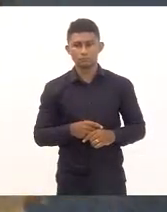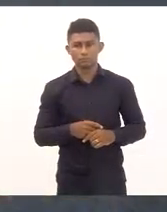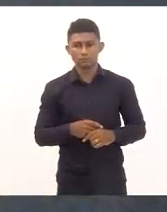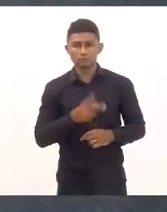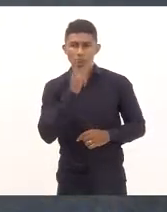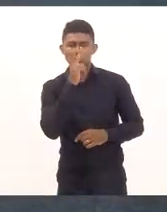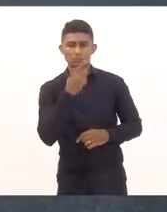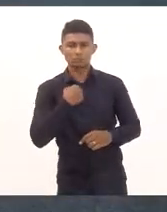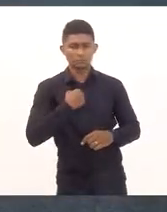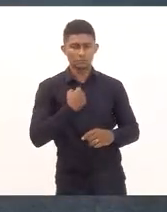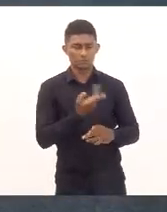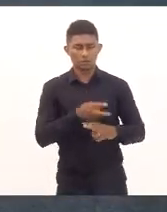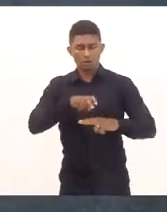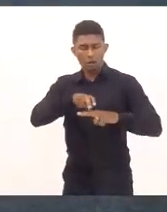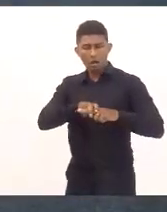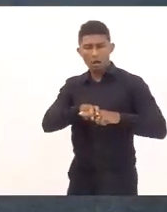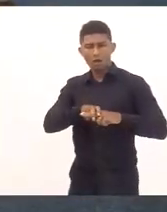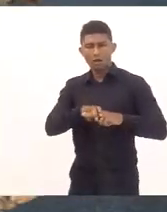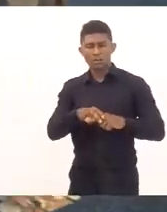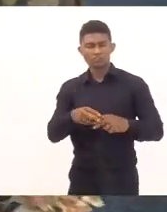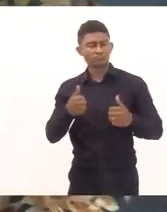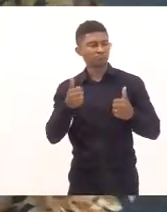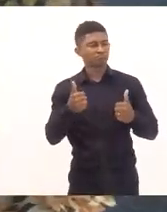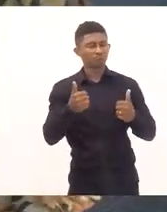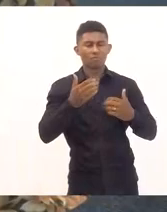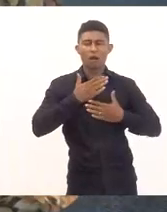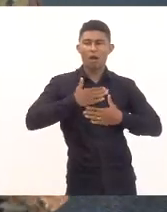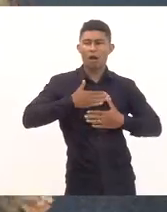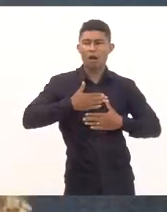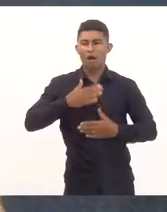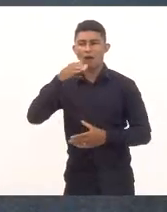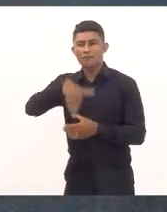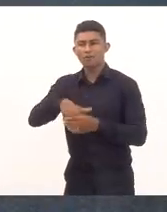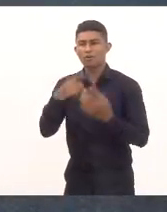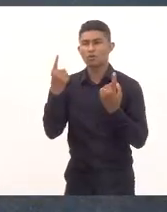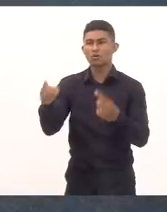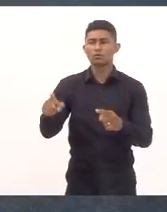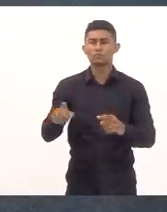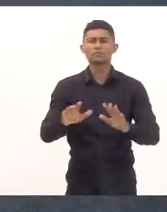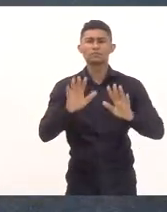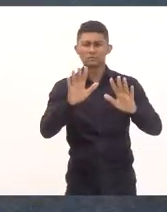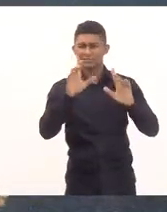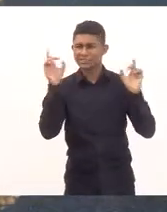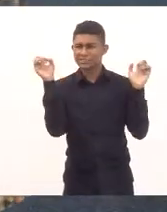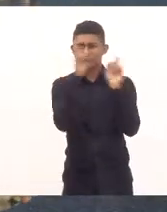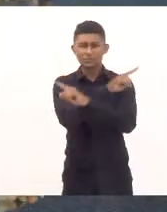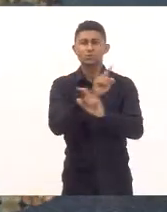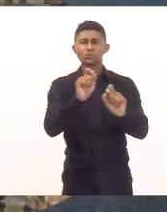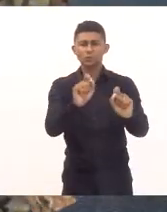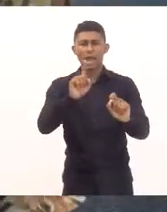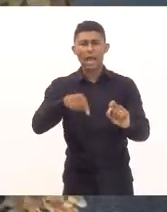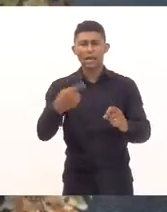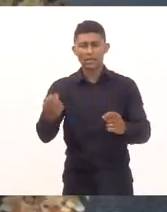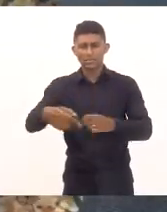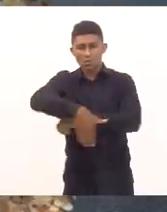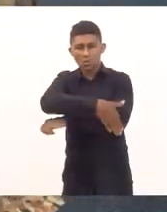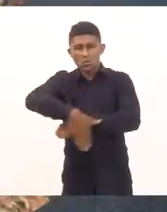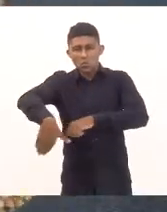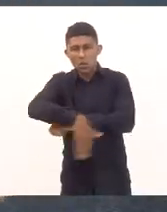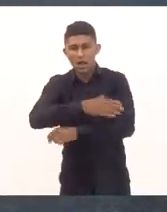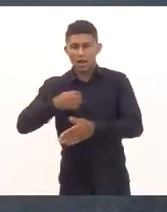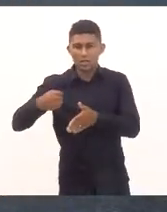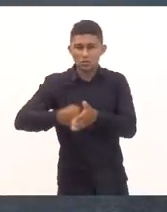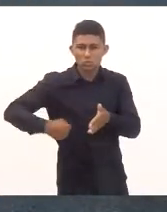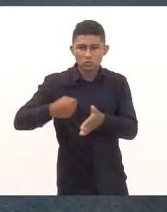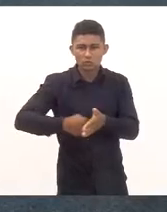cadeira com ar-condicionado e votar contra. Difícil mesmo é estar na guerra, difícil é estar na luta,